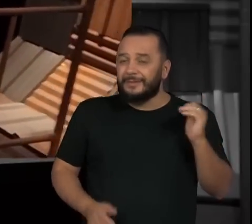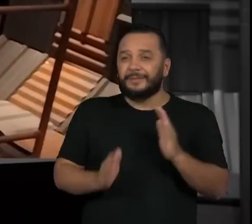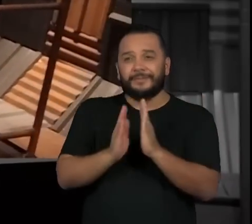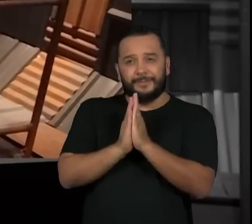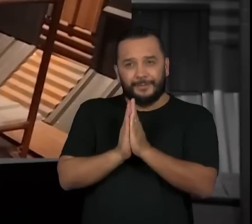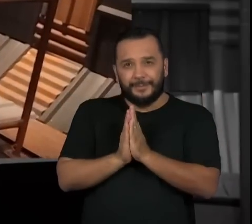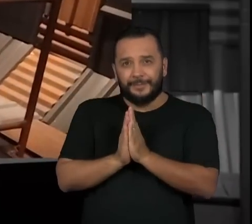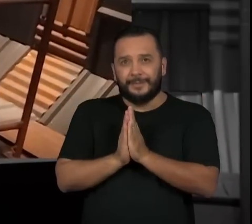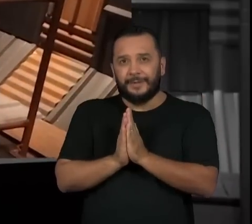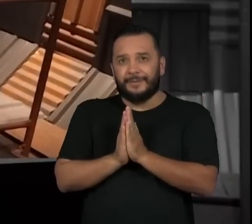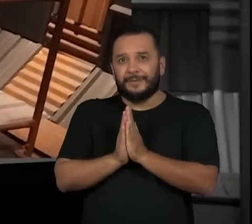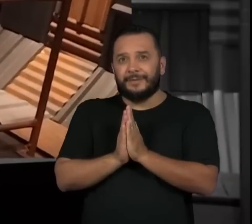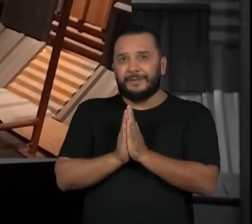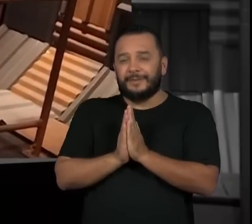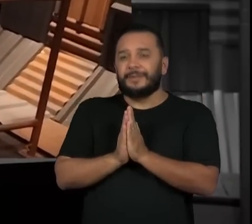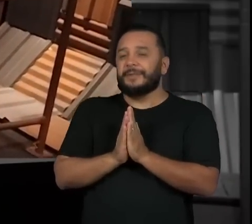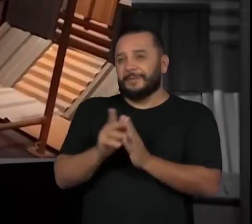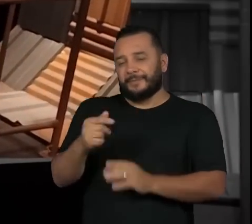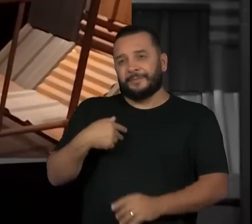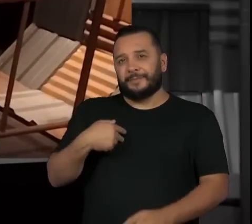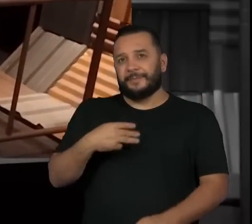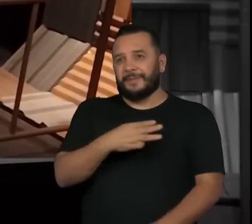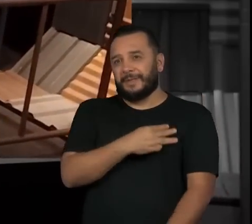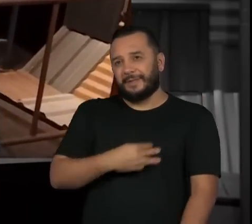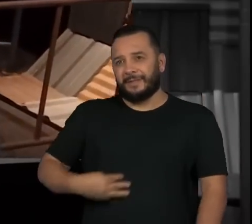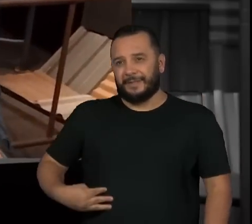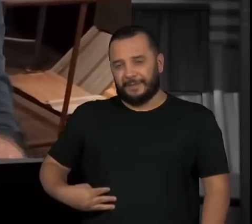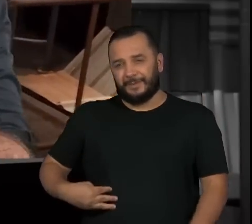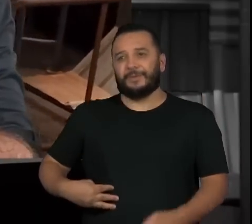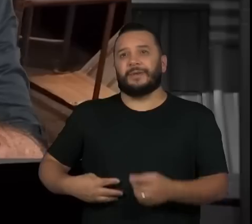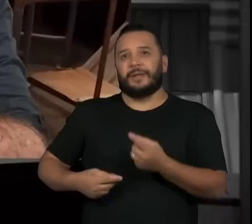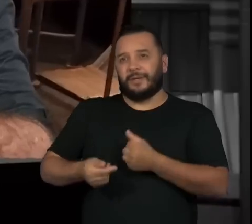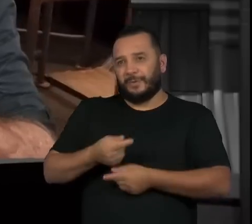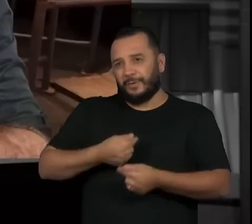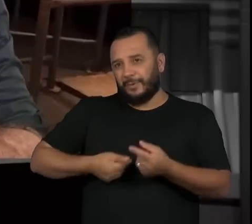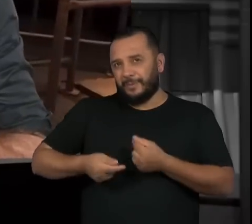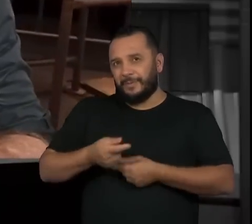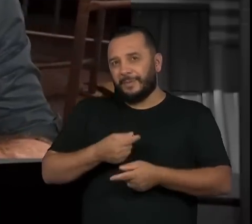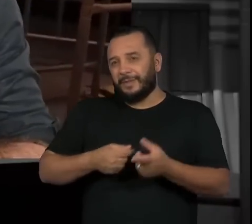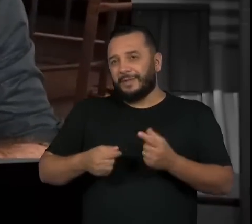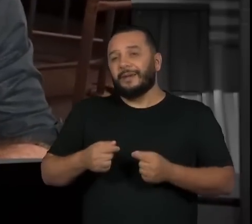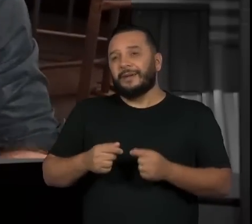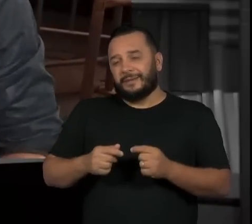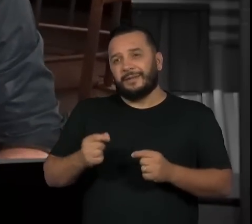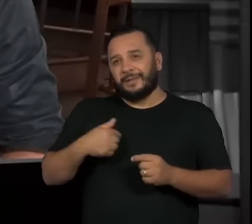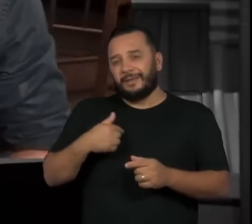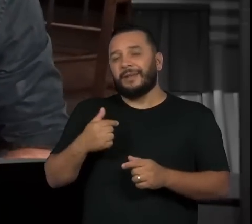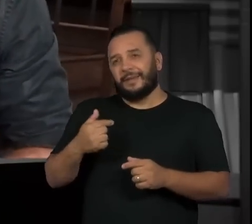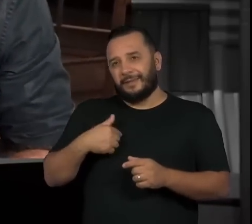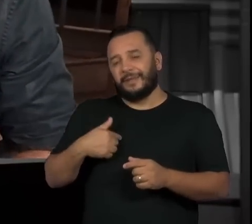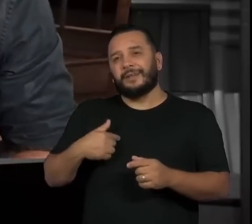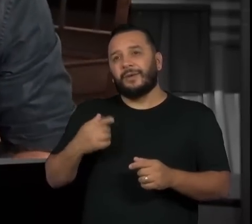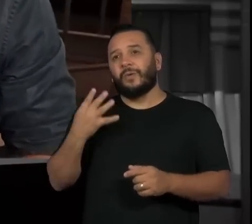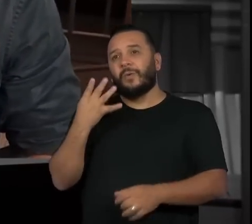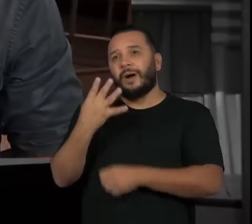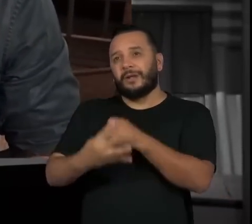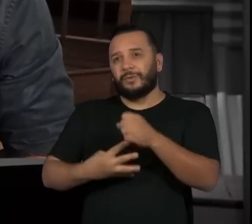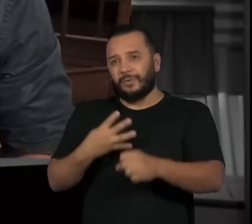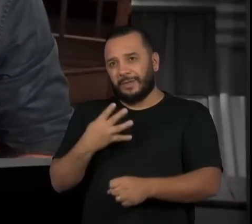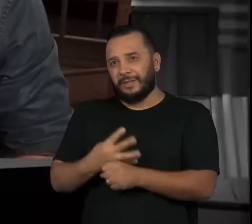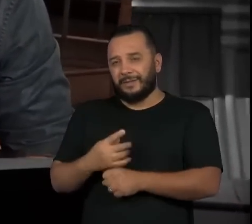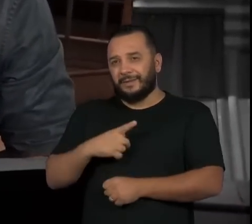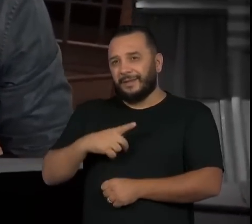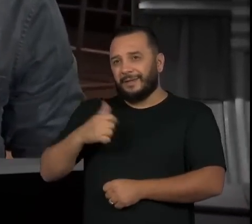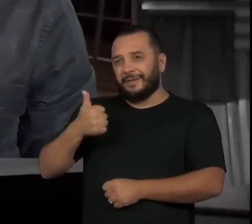boa, um ministro da Economia que passa um mandato inteiro com 10 milhões